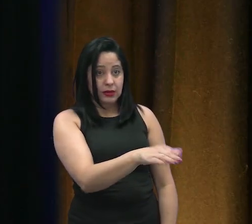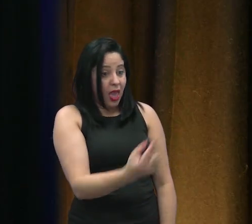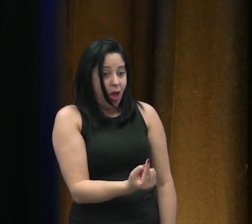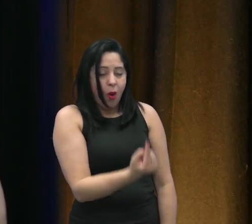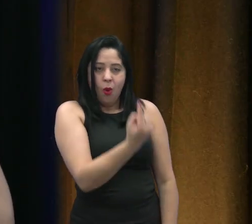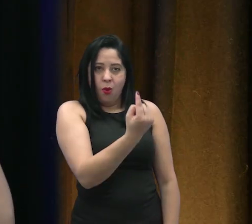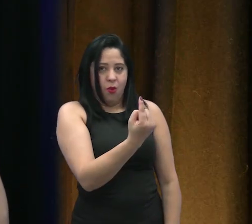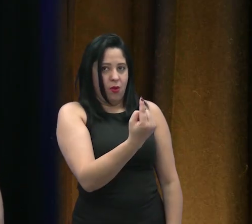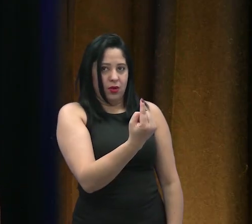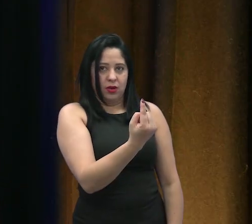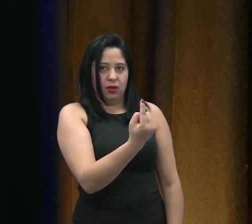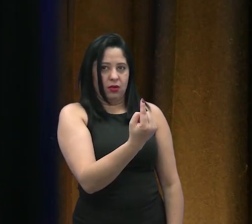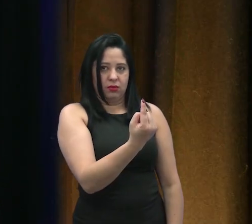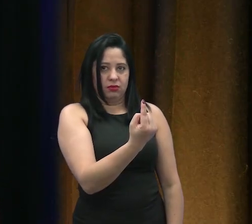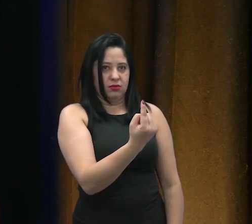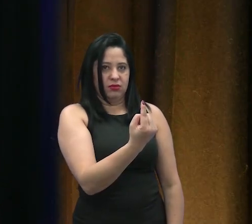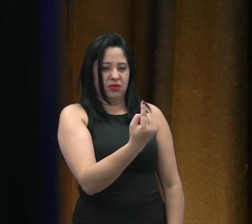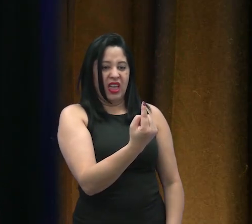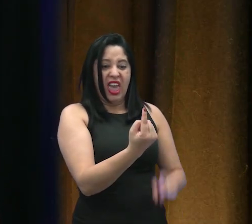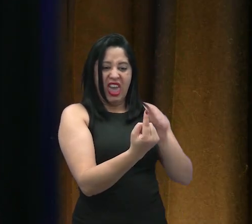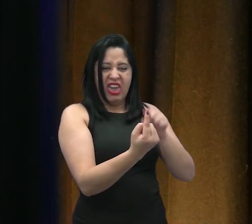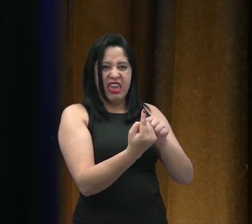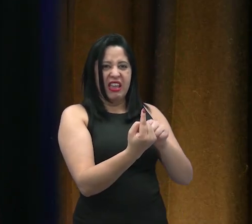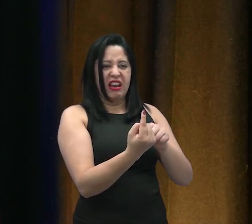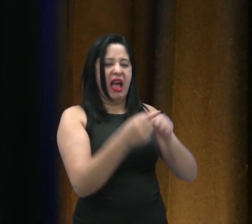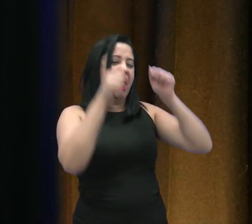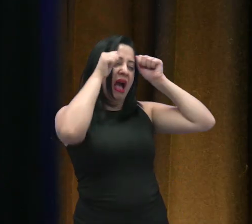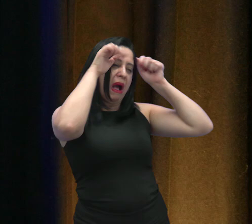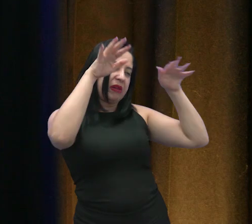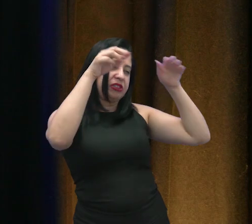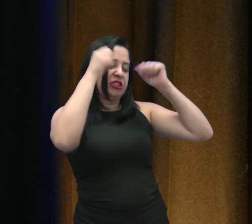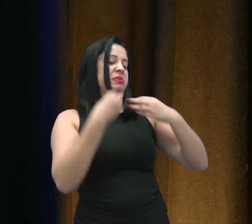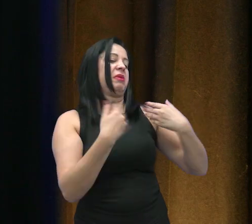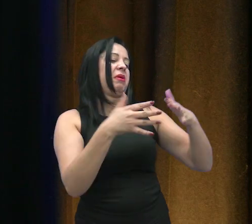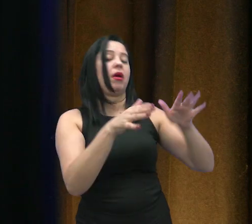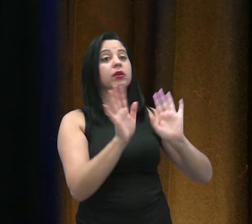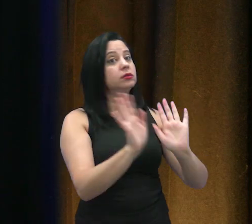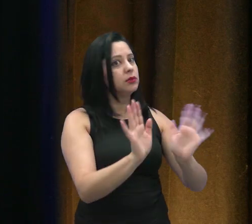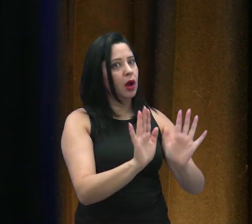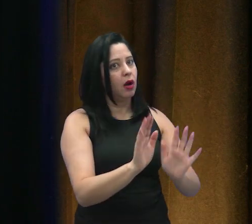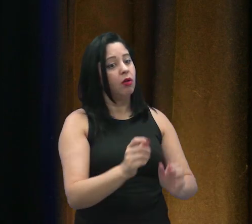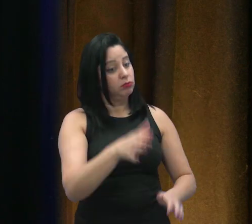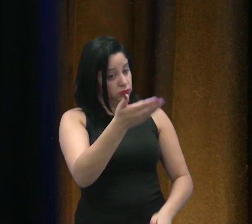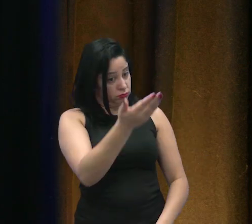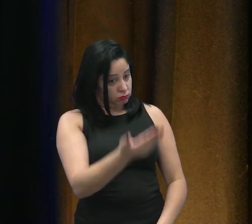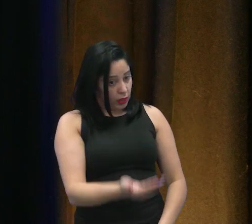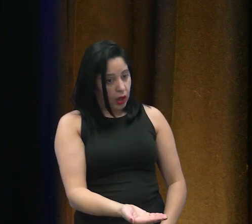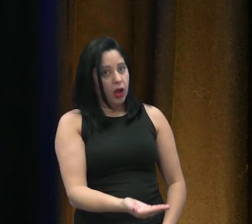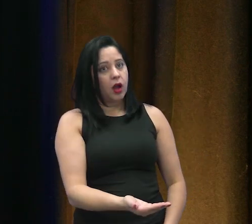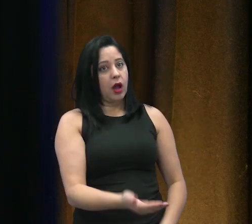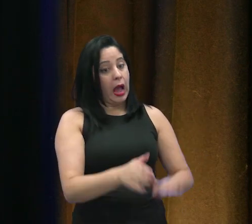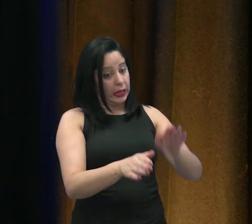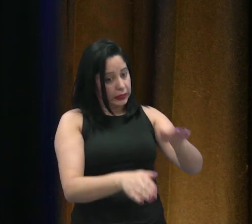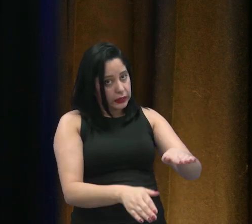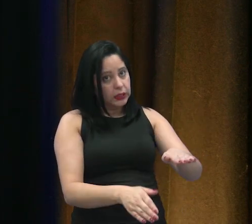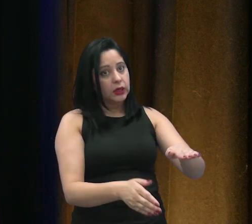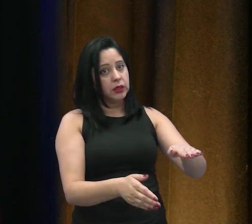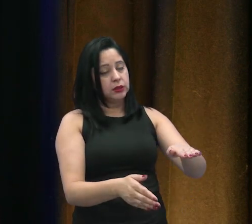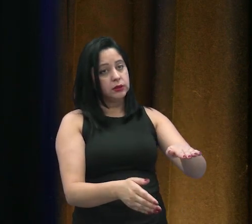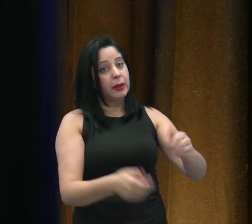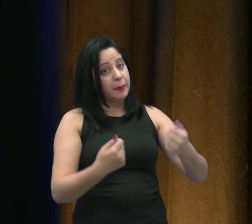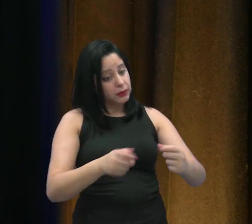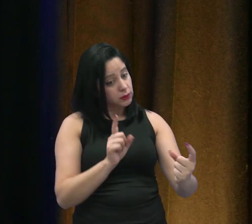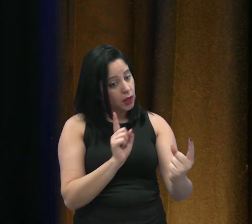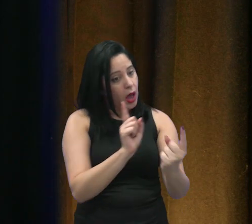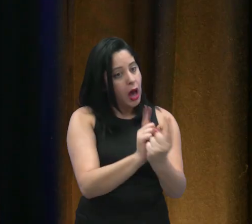uma história, né? Ele não é só uma pessoa com autismo, ele é ali um indivíduo com as suas próprias questões. Então tem que ser um